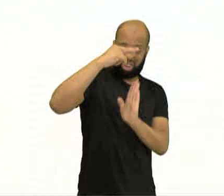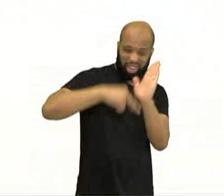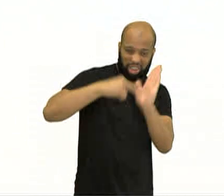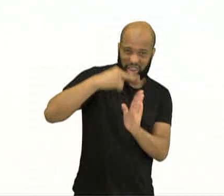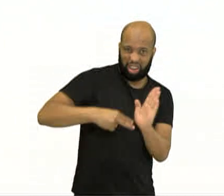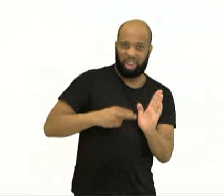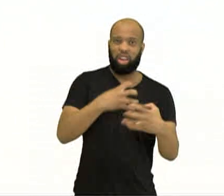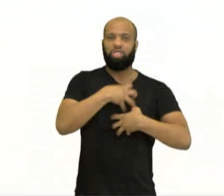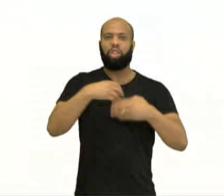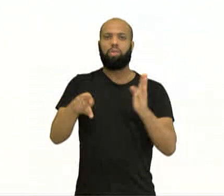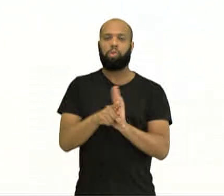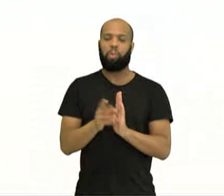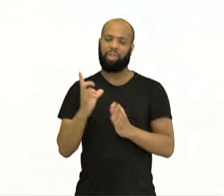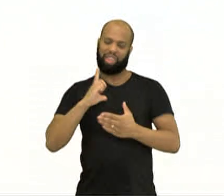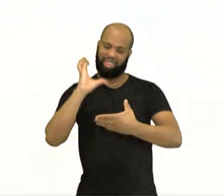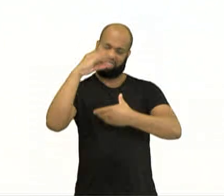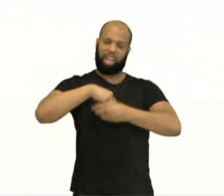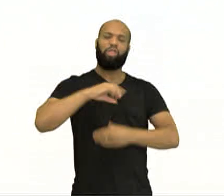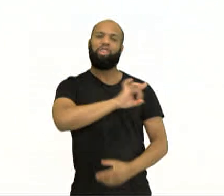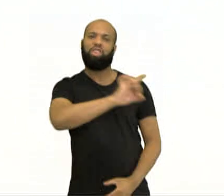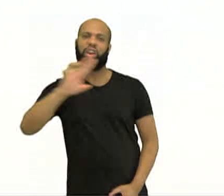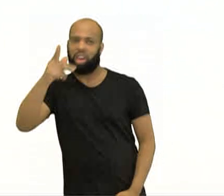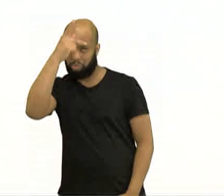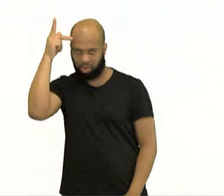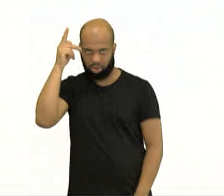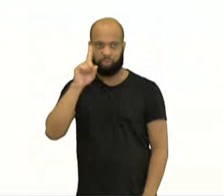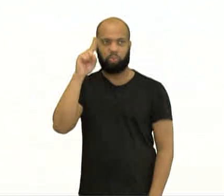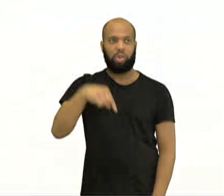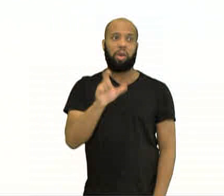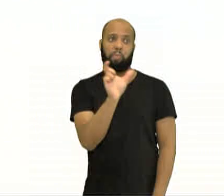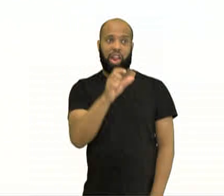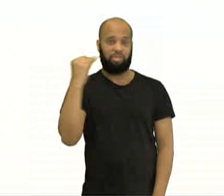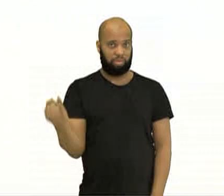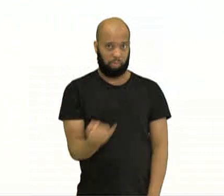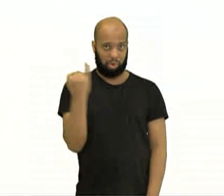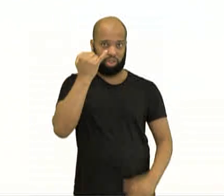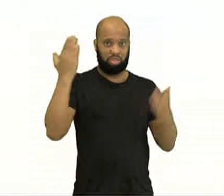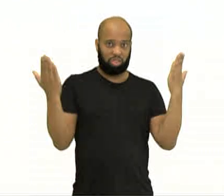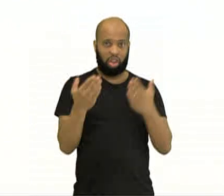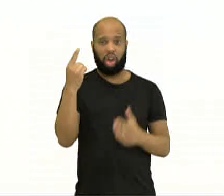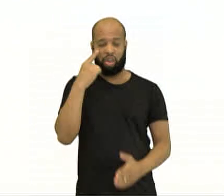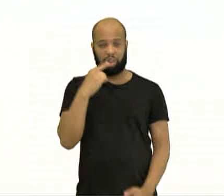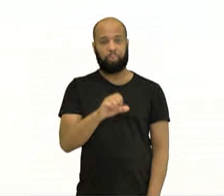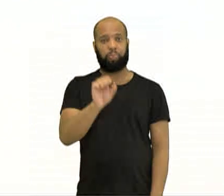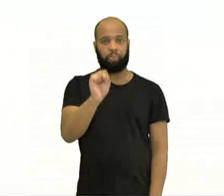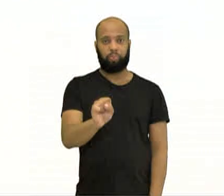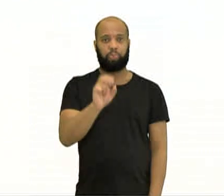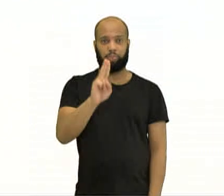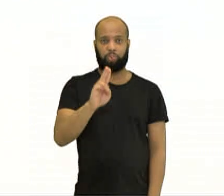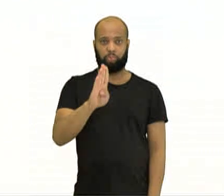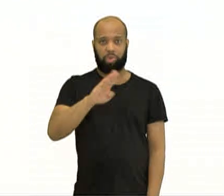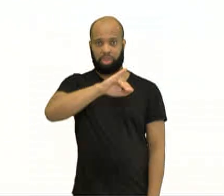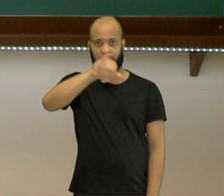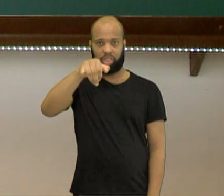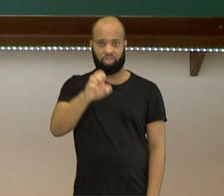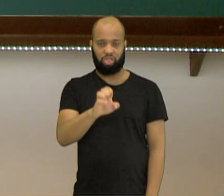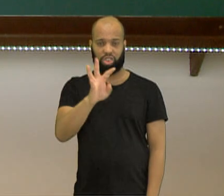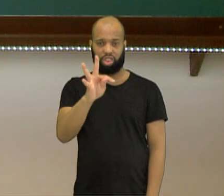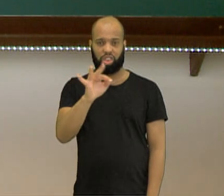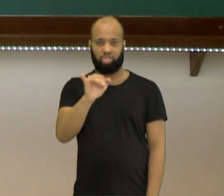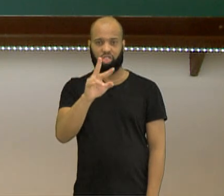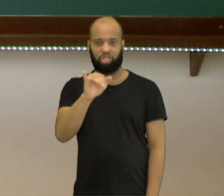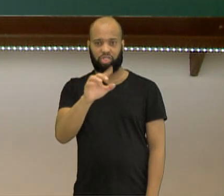sua subjetividade. E aí vem a palavra-chave, subjetividade. O autor, quando escreve, ele sempre pensa no